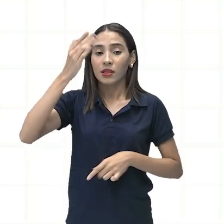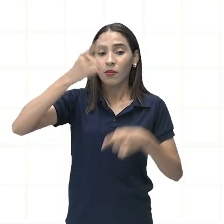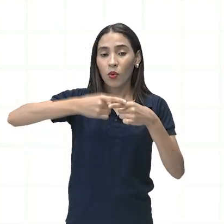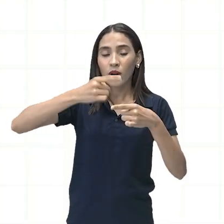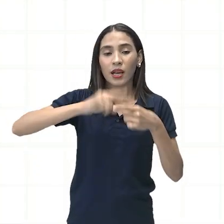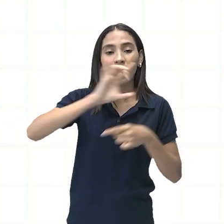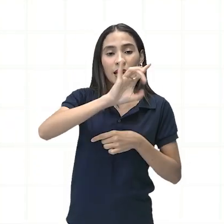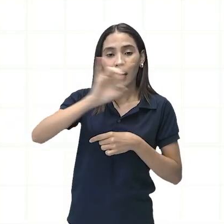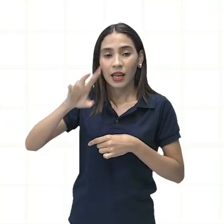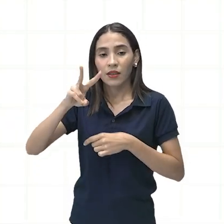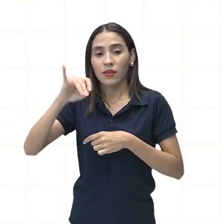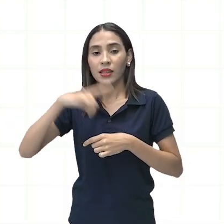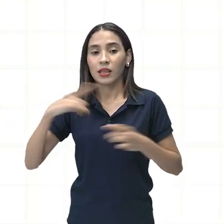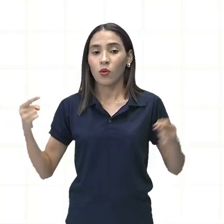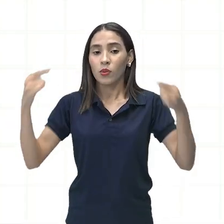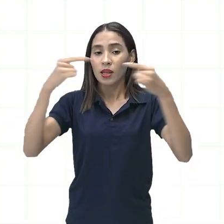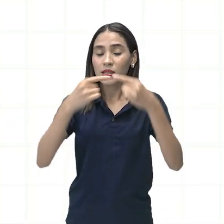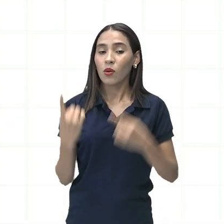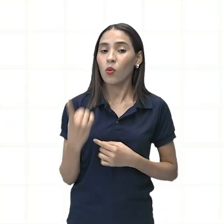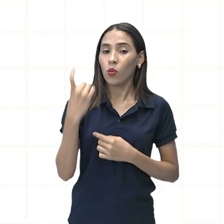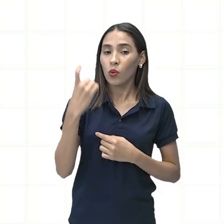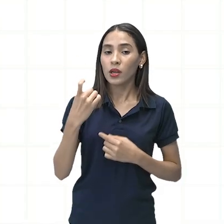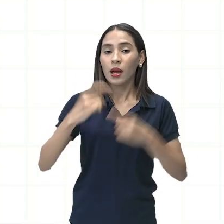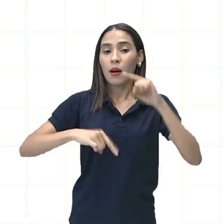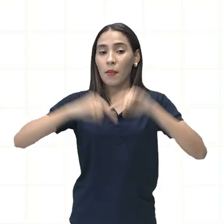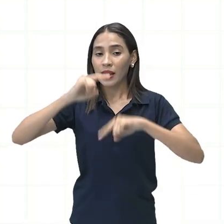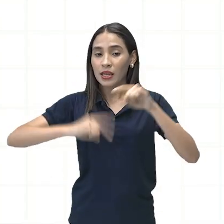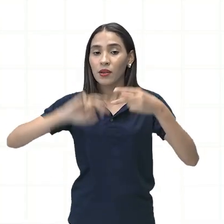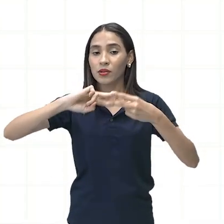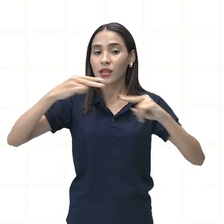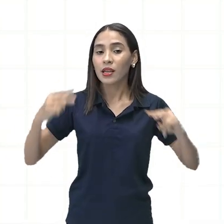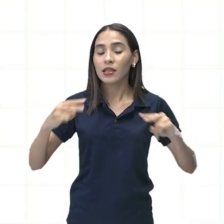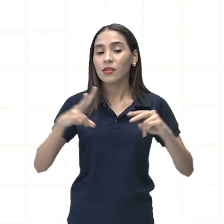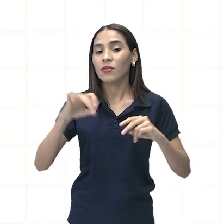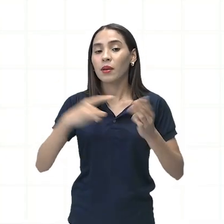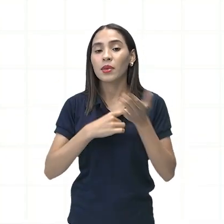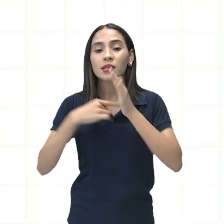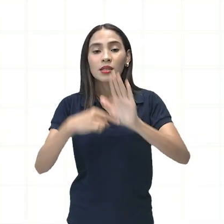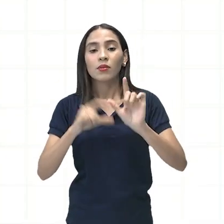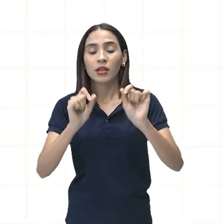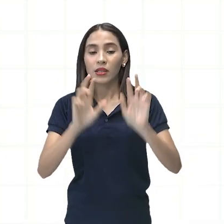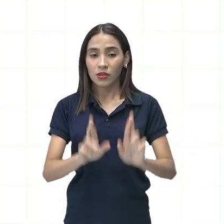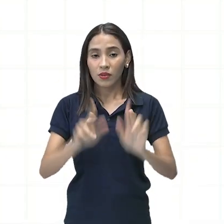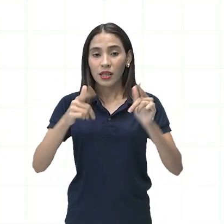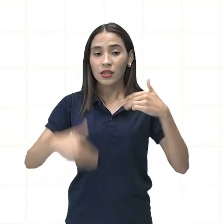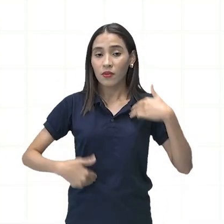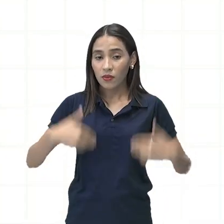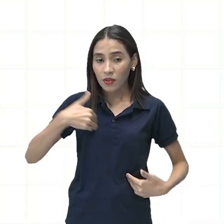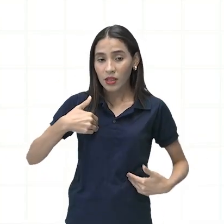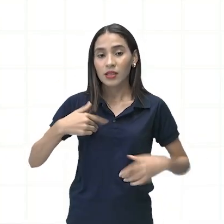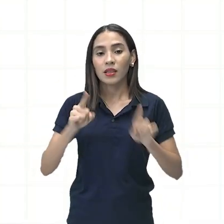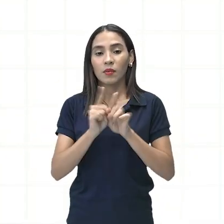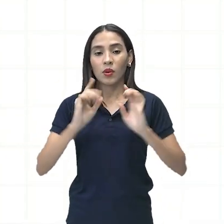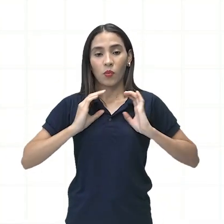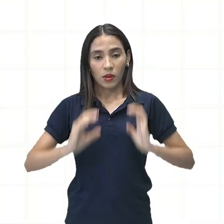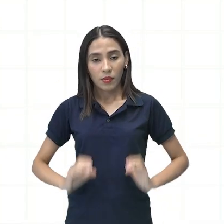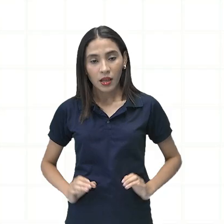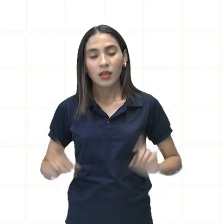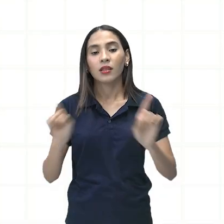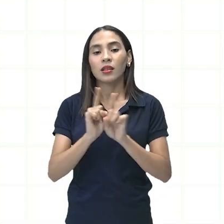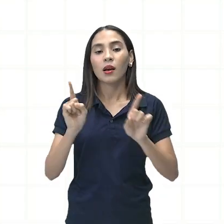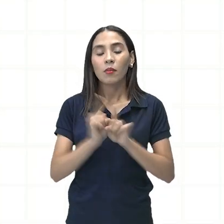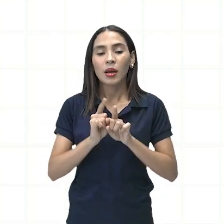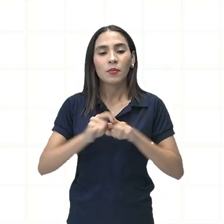indivíduo possui uma combinação única de materiais genéticos, o que resulta em diferenças físicas, comportamentais